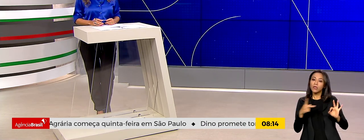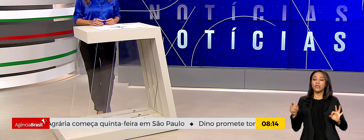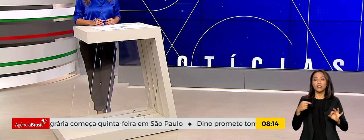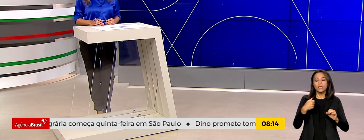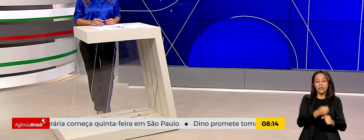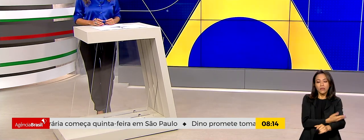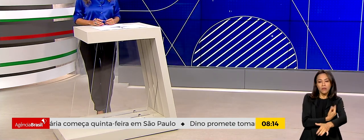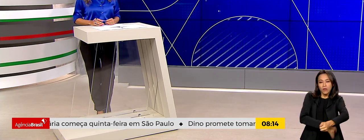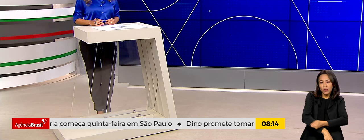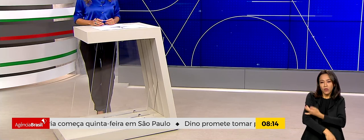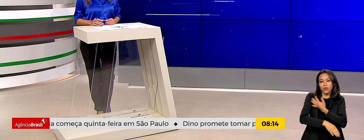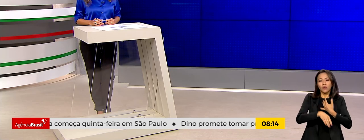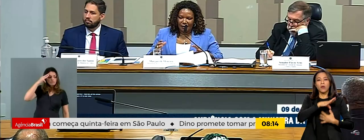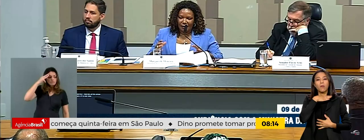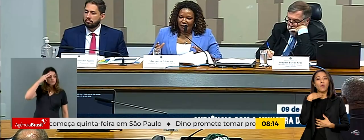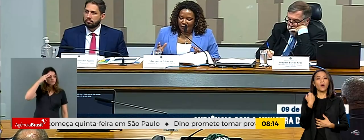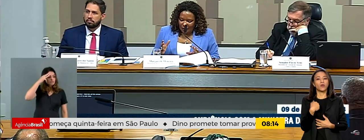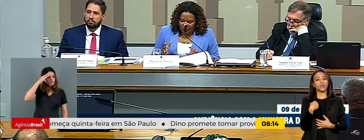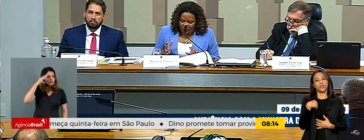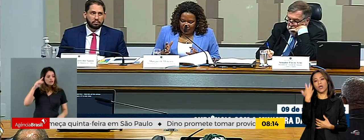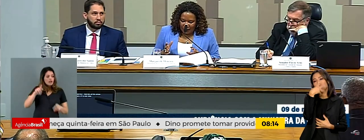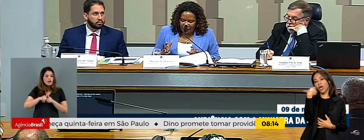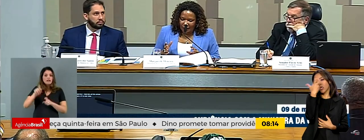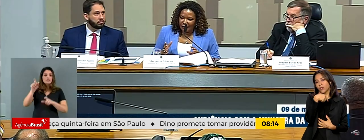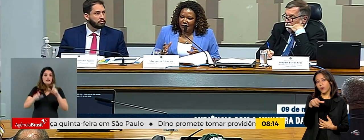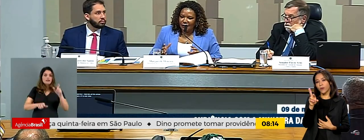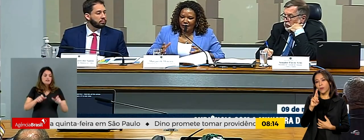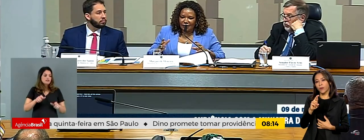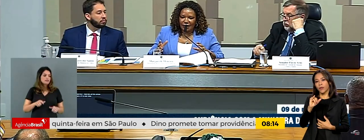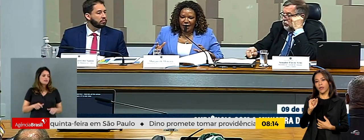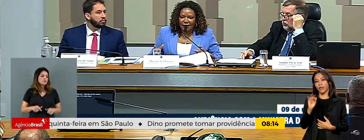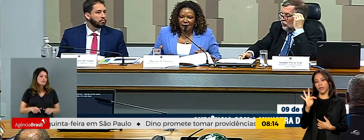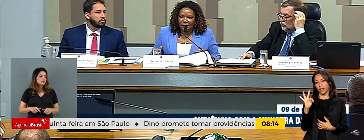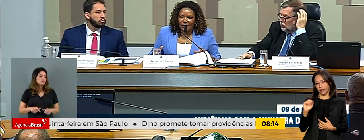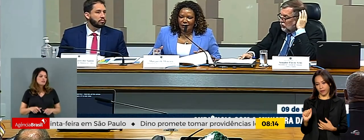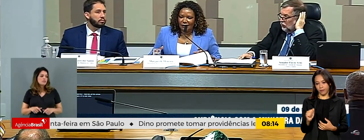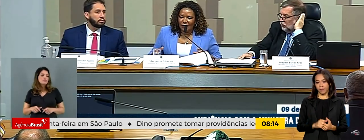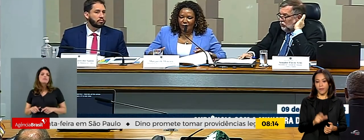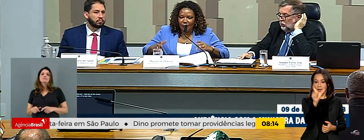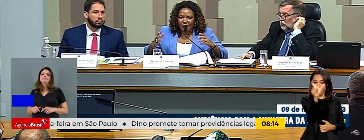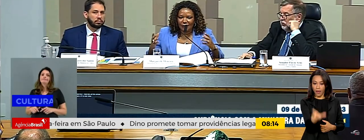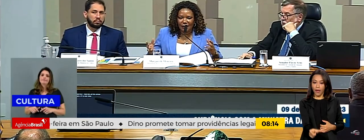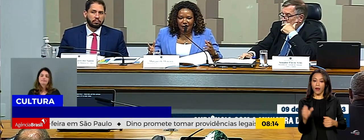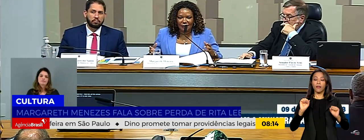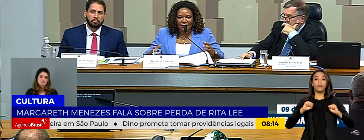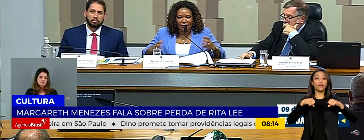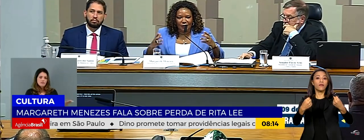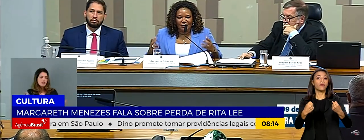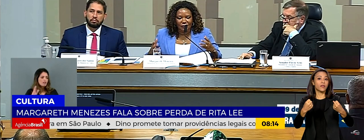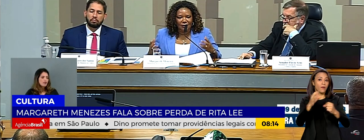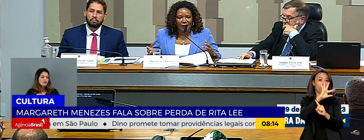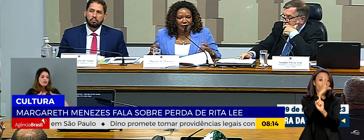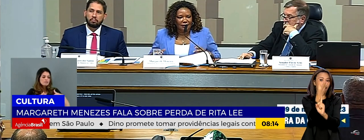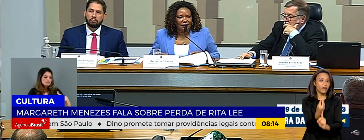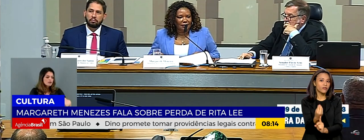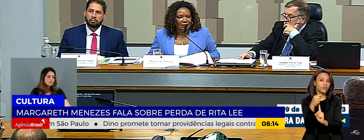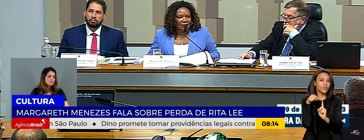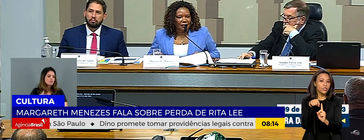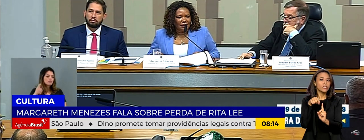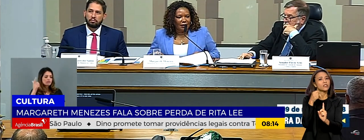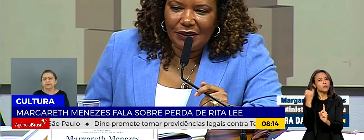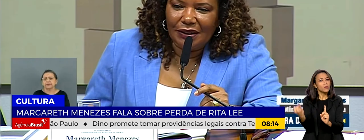e compositora Rita Lee. Margareth Menezes defendeu a arte como vetor de